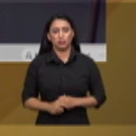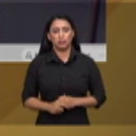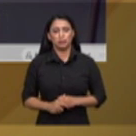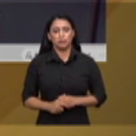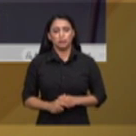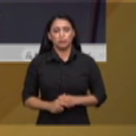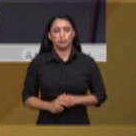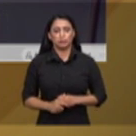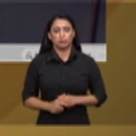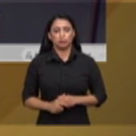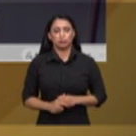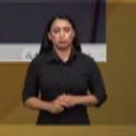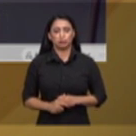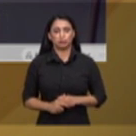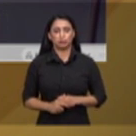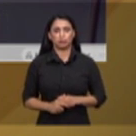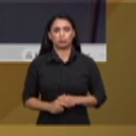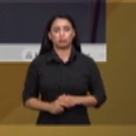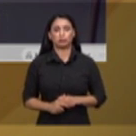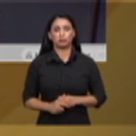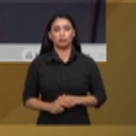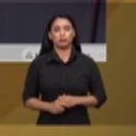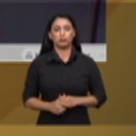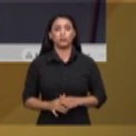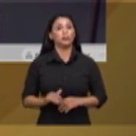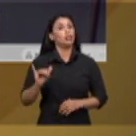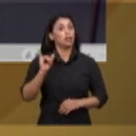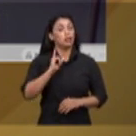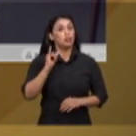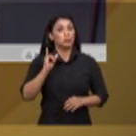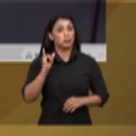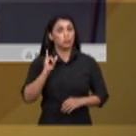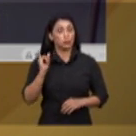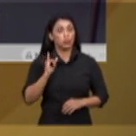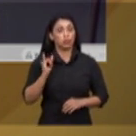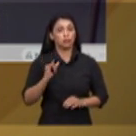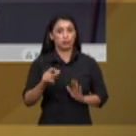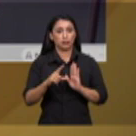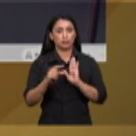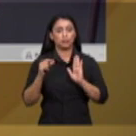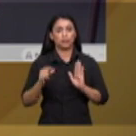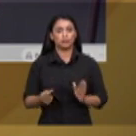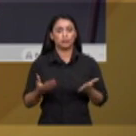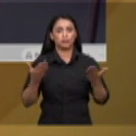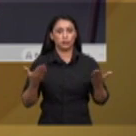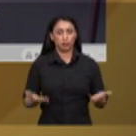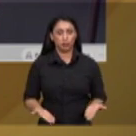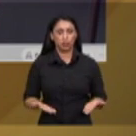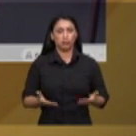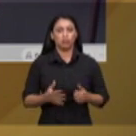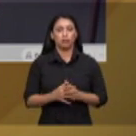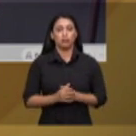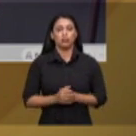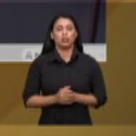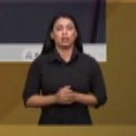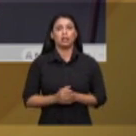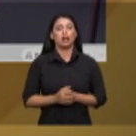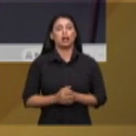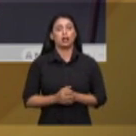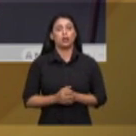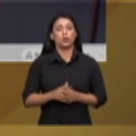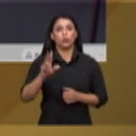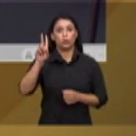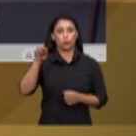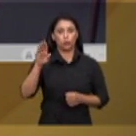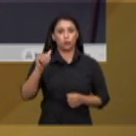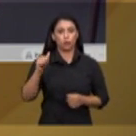loterias. Primeiramente, é importante destacar que se trata de competência privativa da União legislar